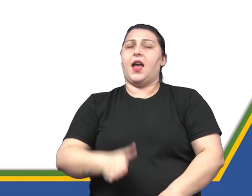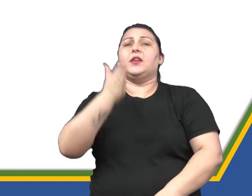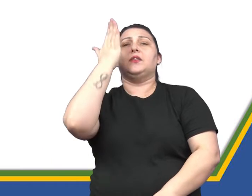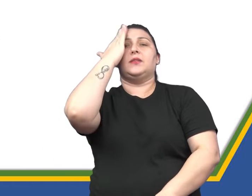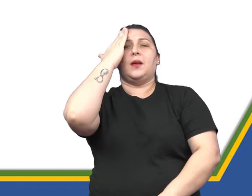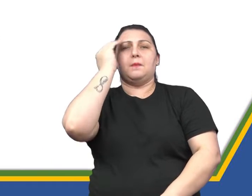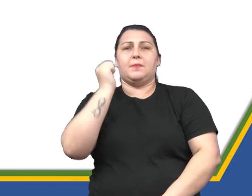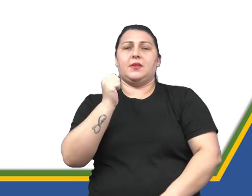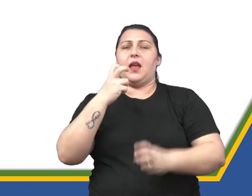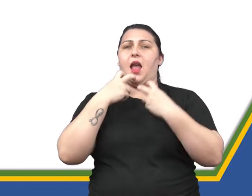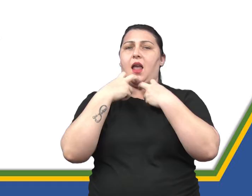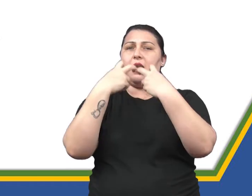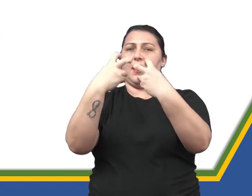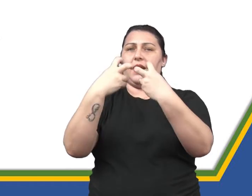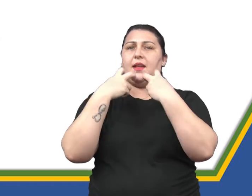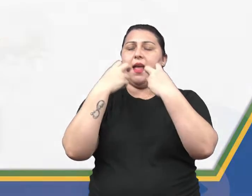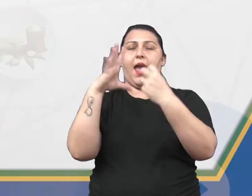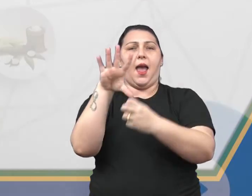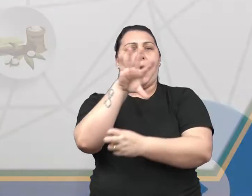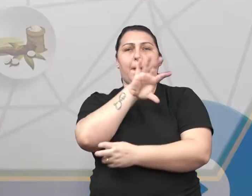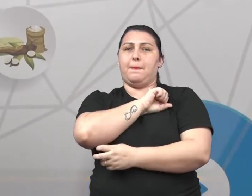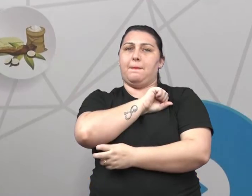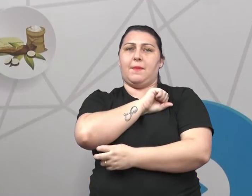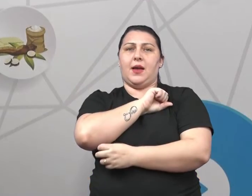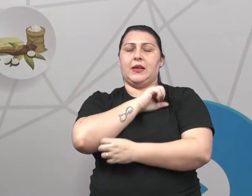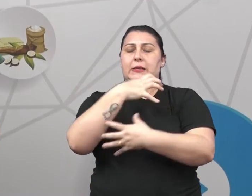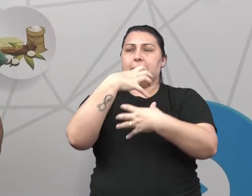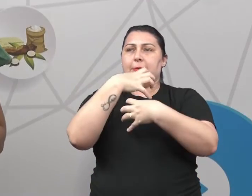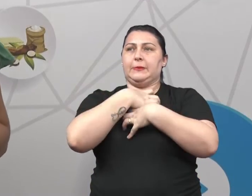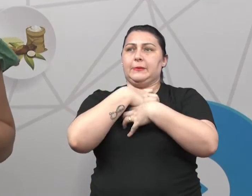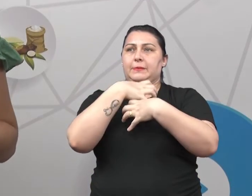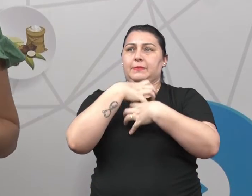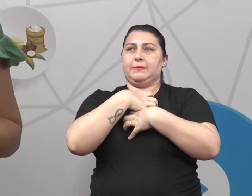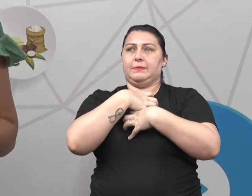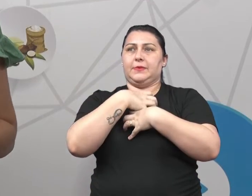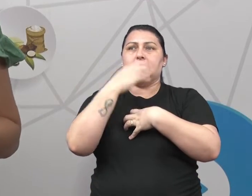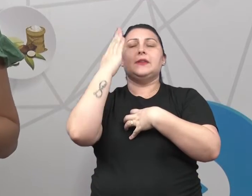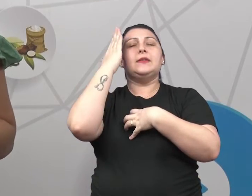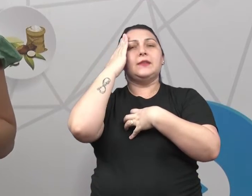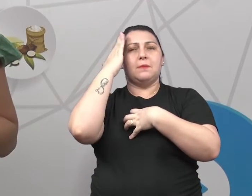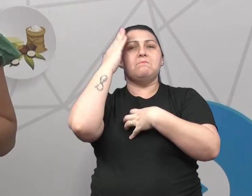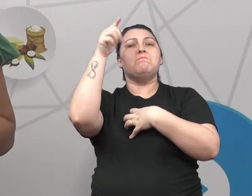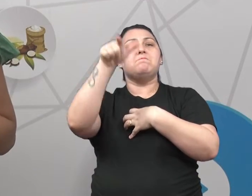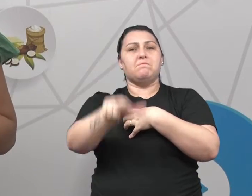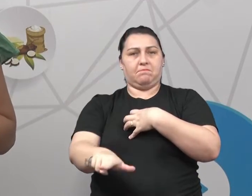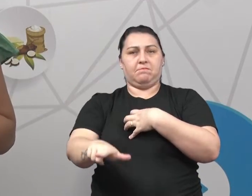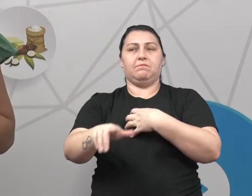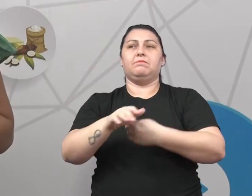sabia, gritava, amava, sentisse, sabia mais uma vez.